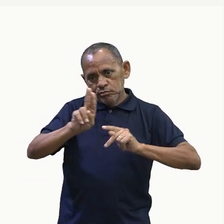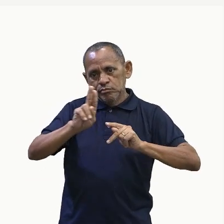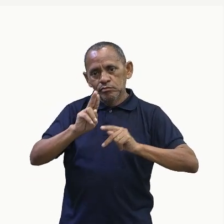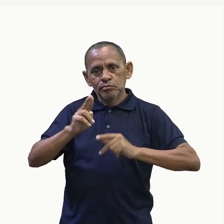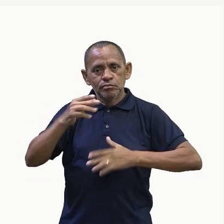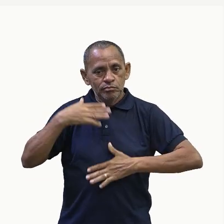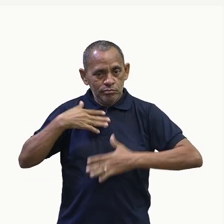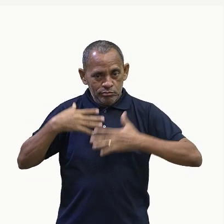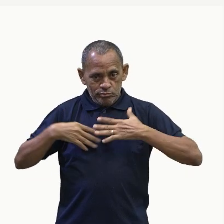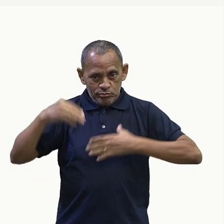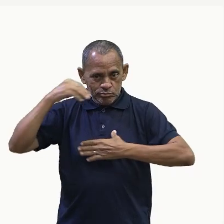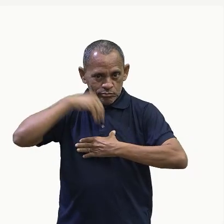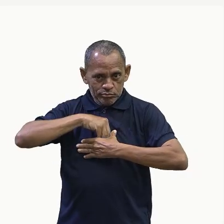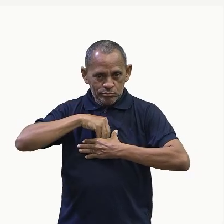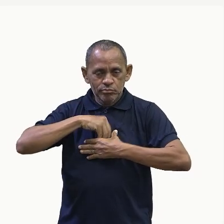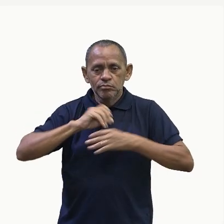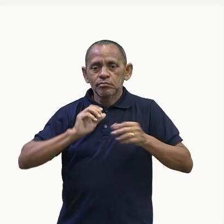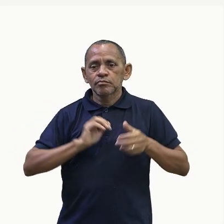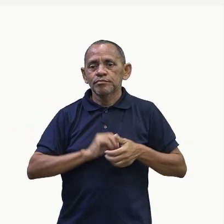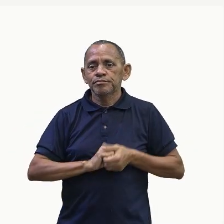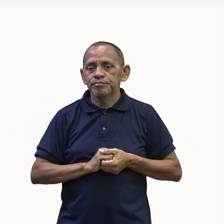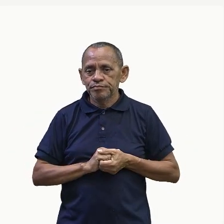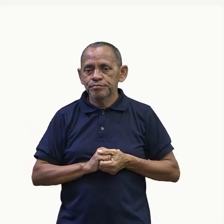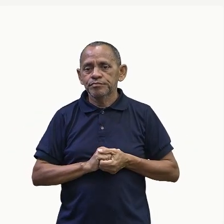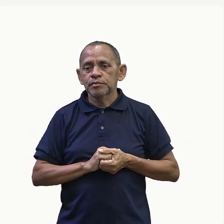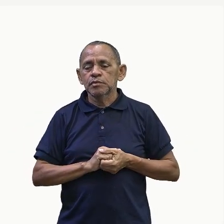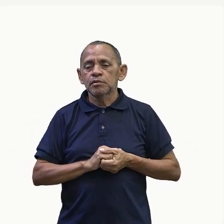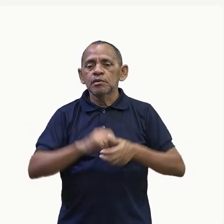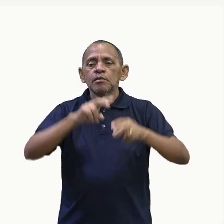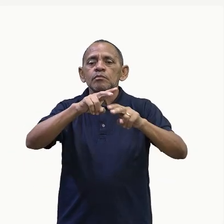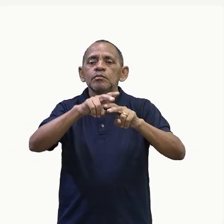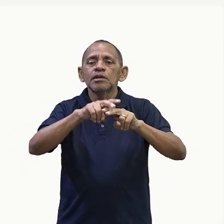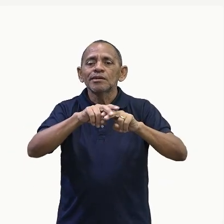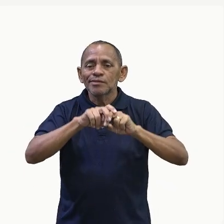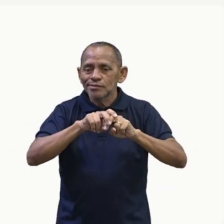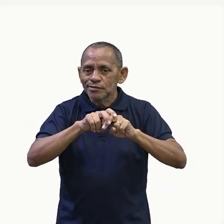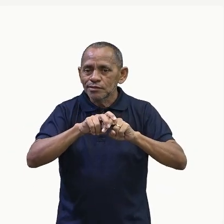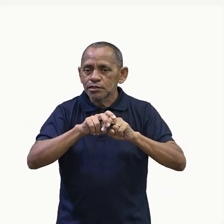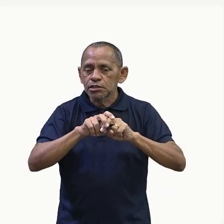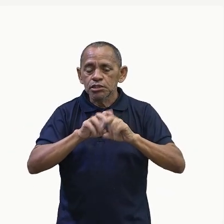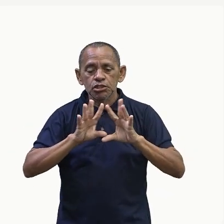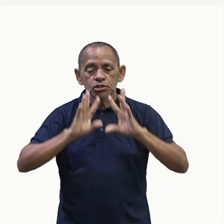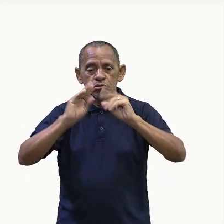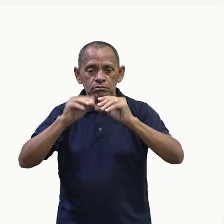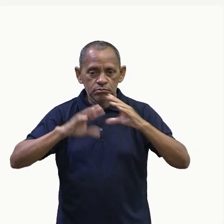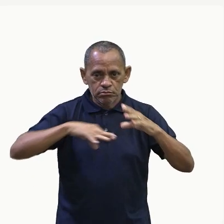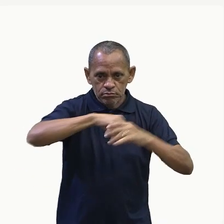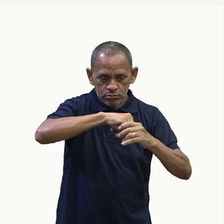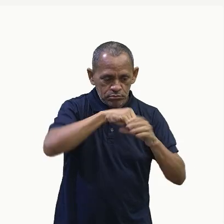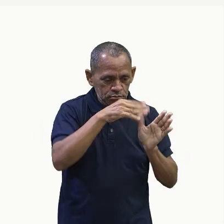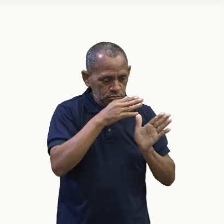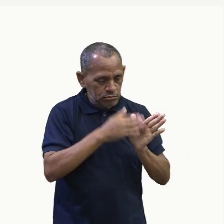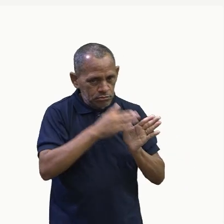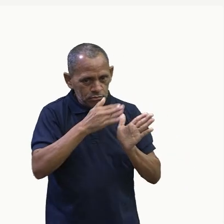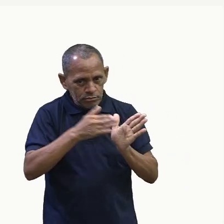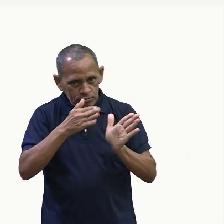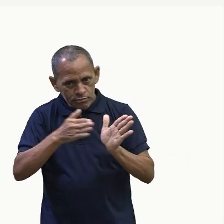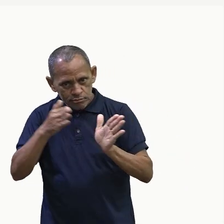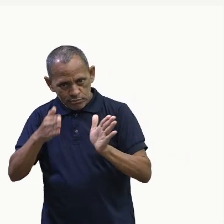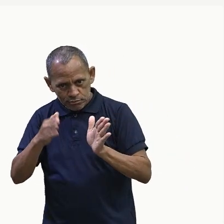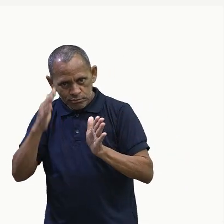no nosso organismo. E que, para isso, todo esse conjunto de etapas que ocorre aqui,